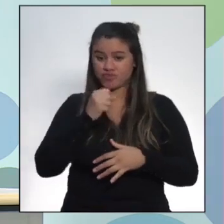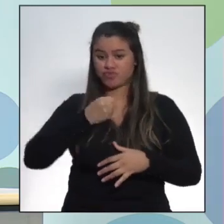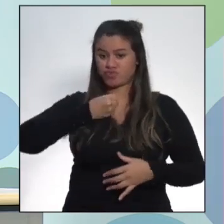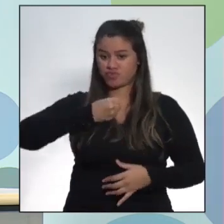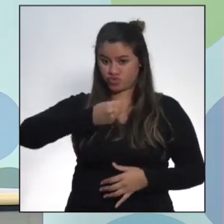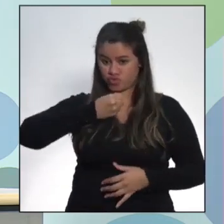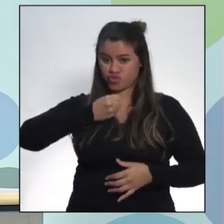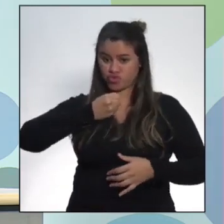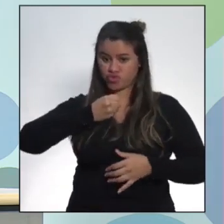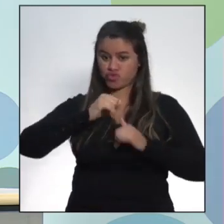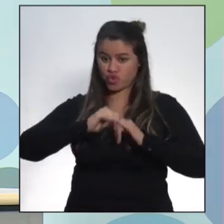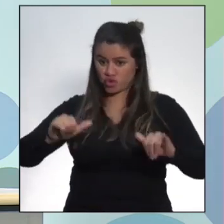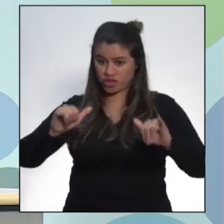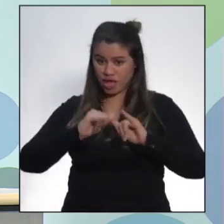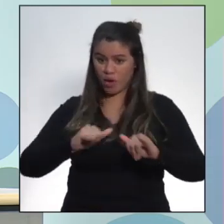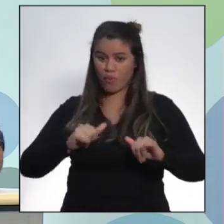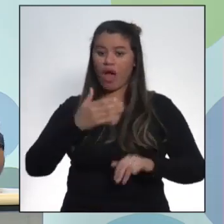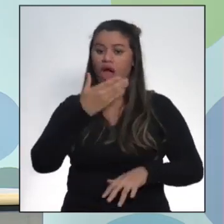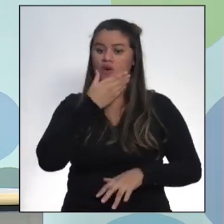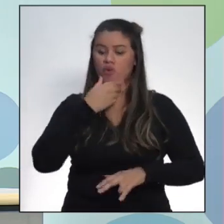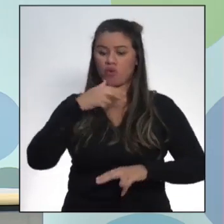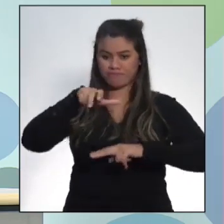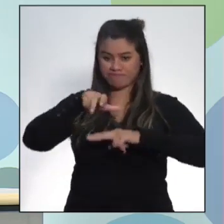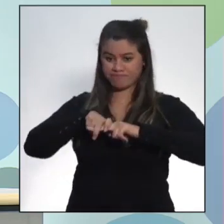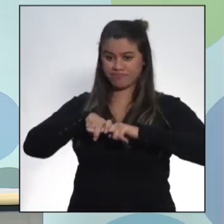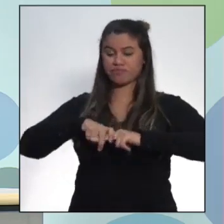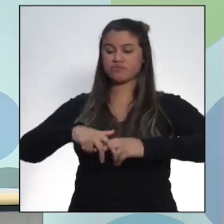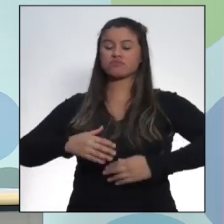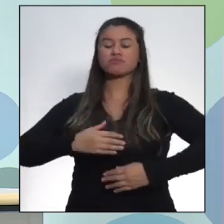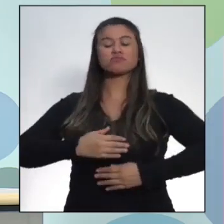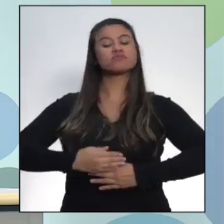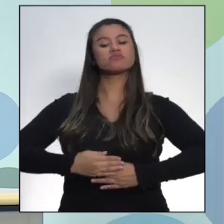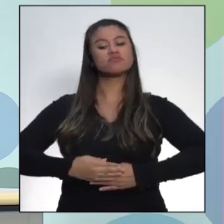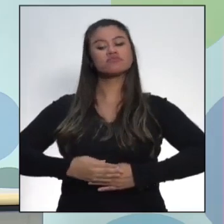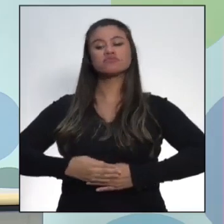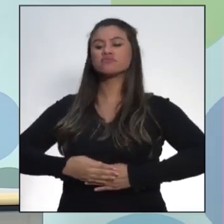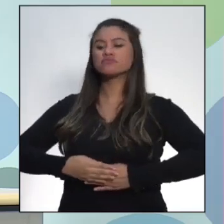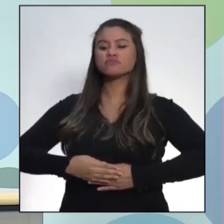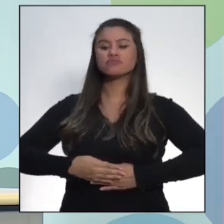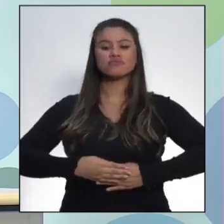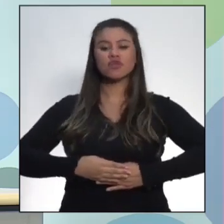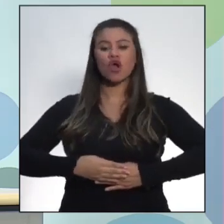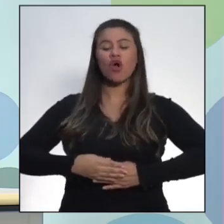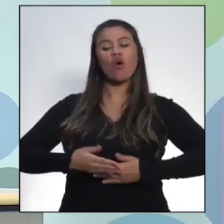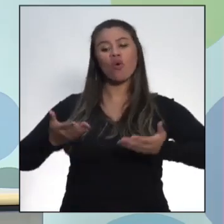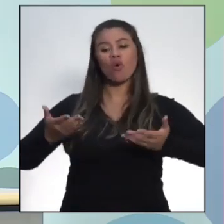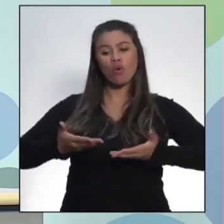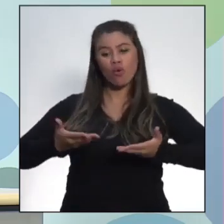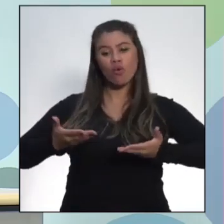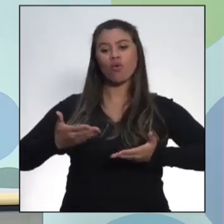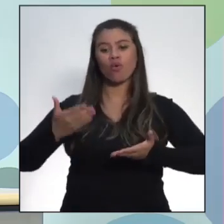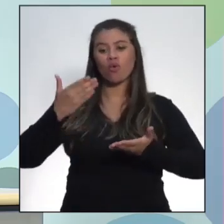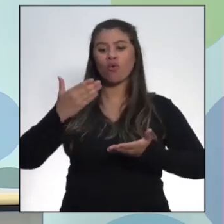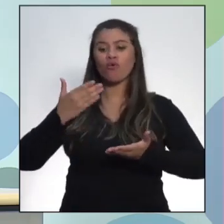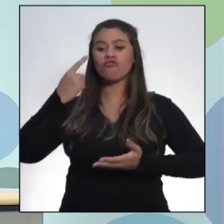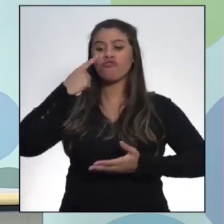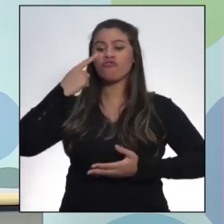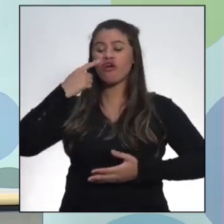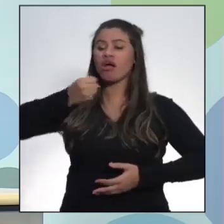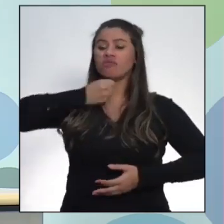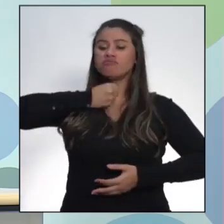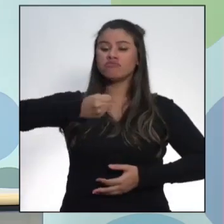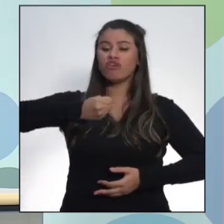assistindo o jornal e o âncora, aquele cara que apresenta, né, o jornal assim, bonitinho, né, ele fala, vamos agora ver a